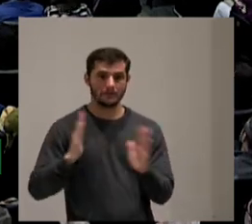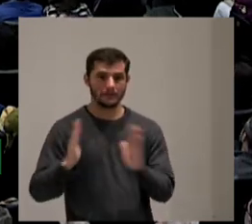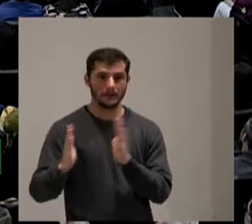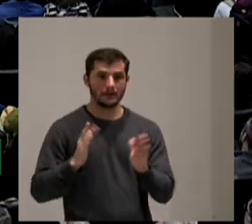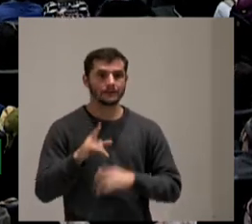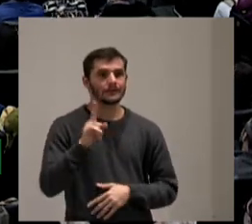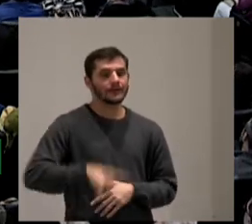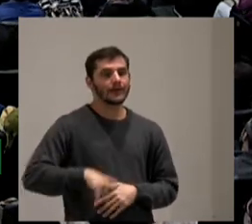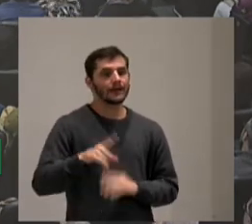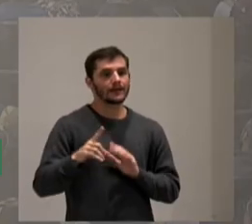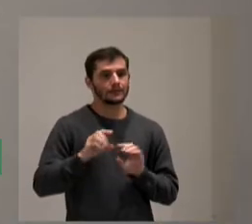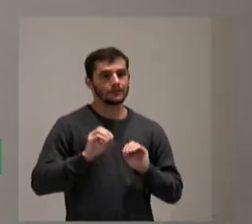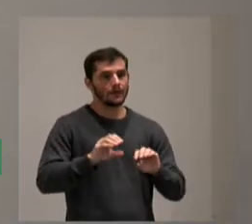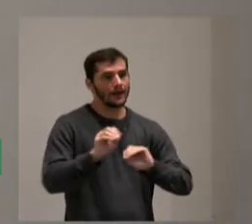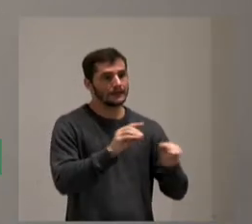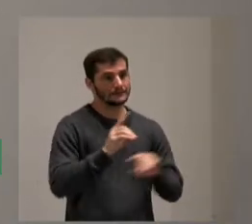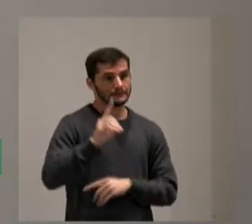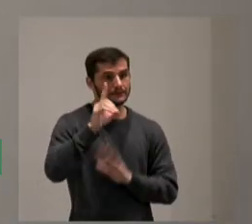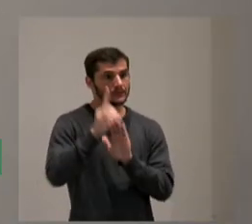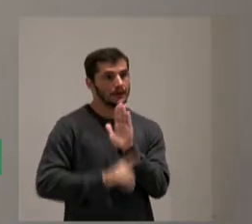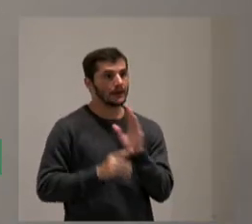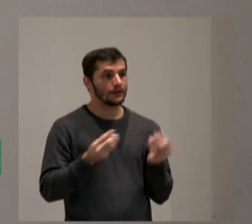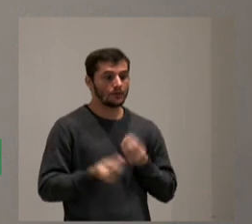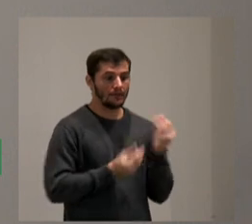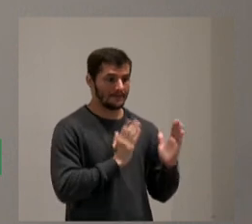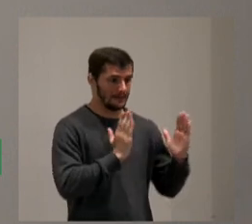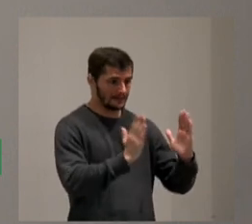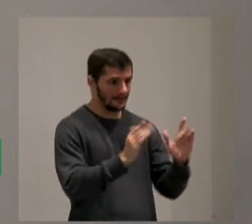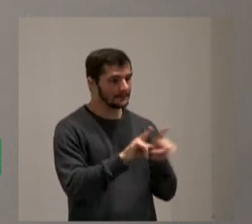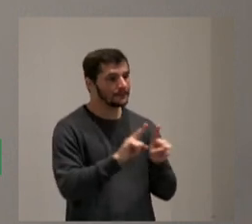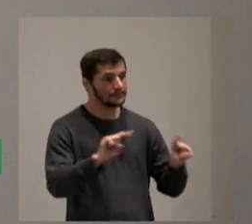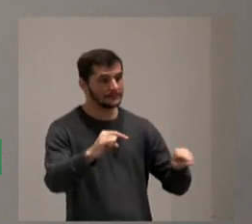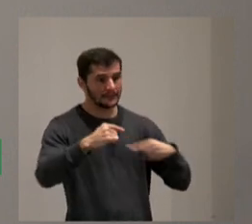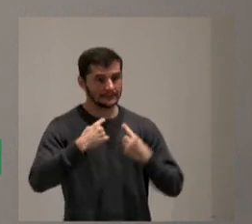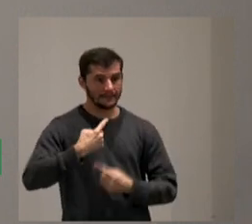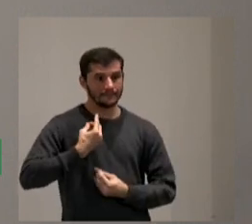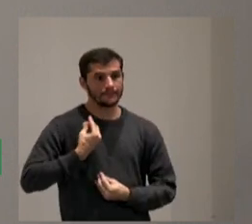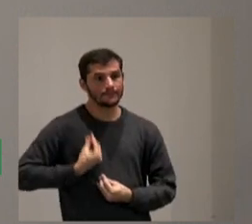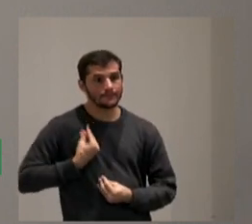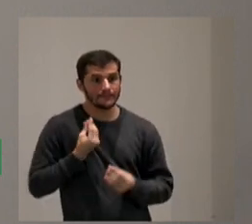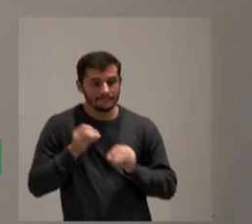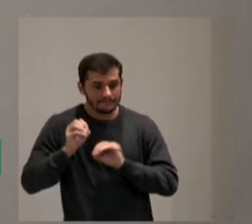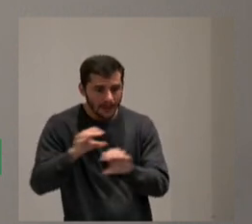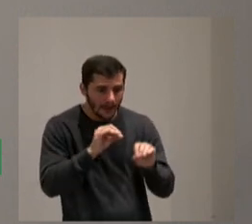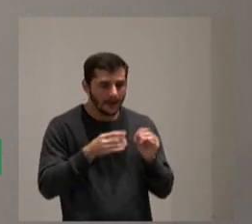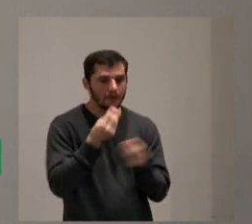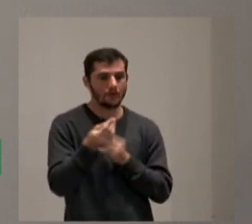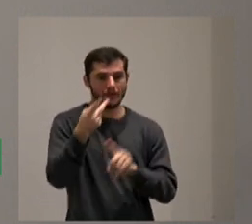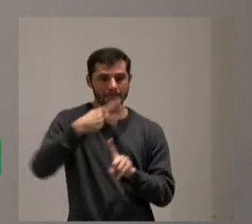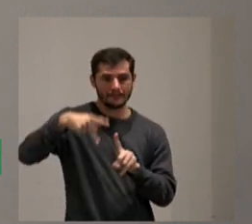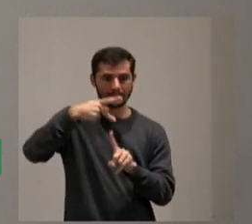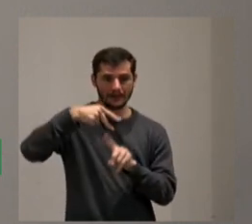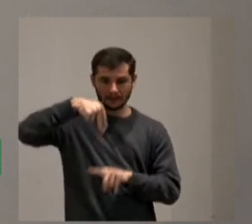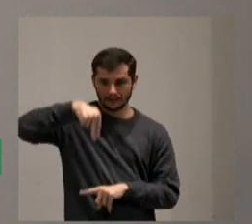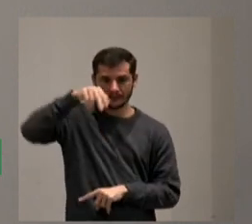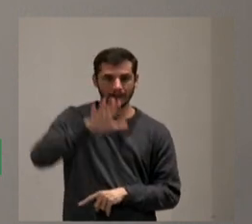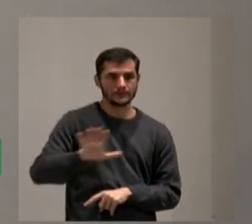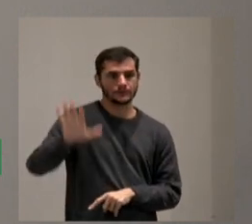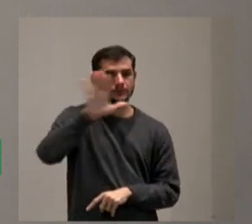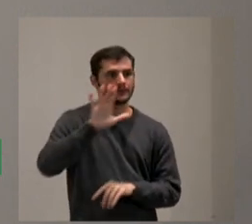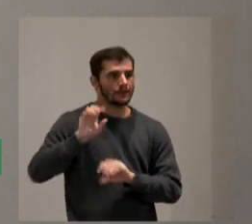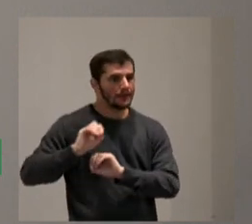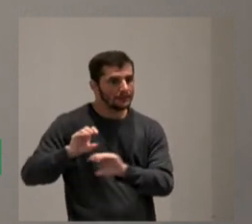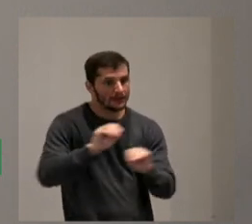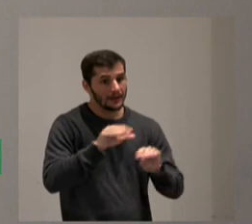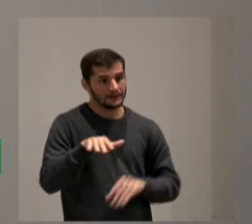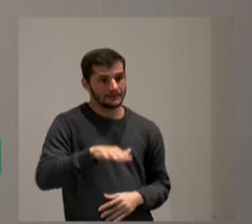Educação, etapas e modalidades de ensino e os desafios do Plano Nacional de Educação.